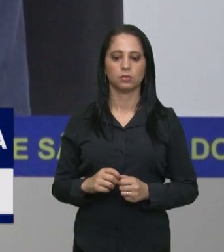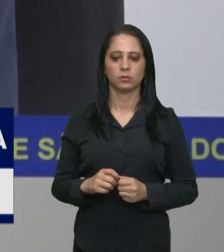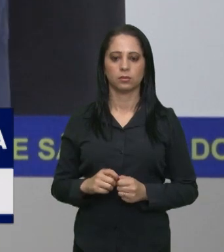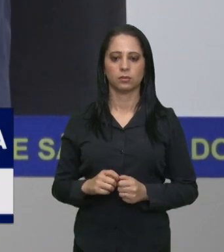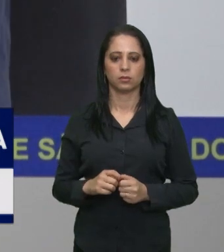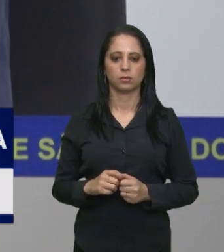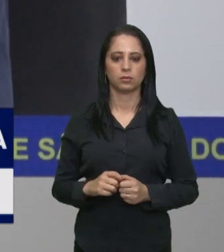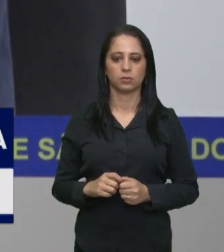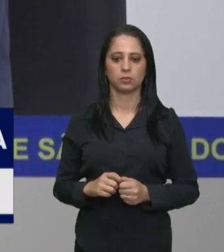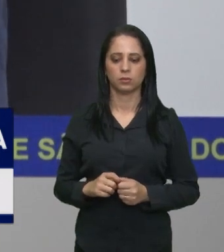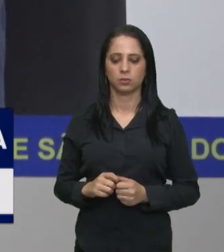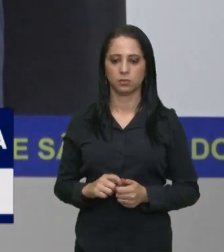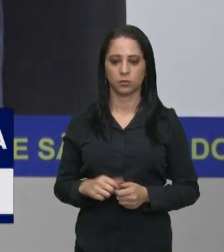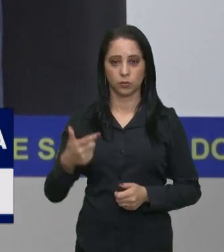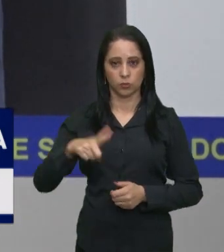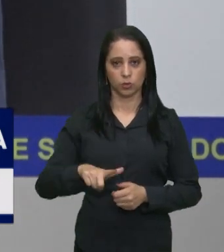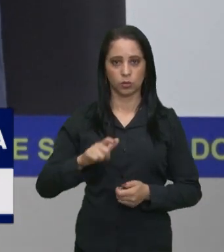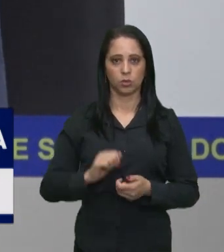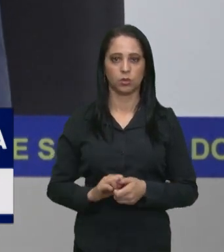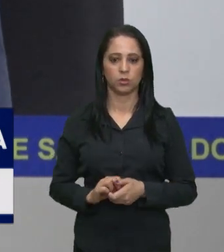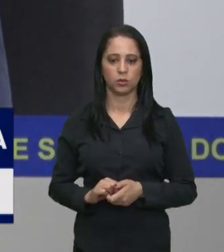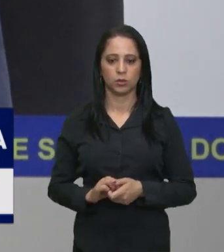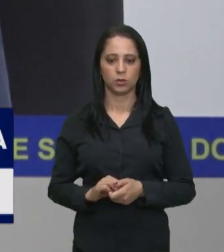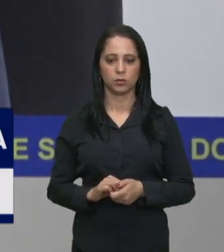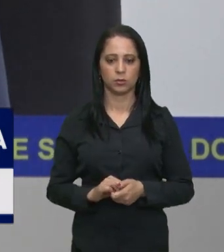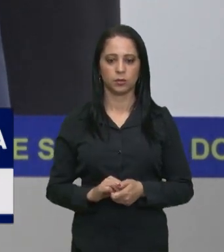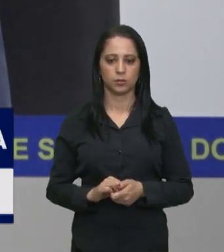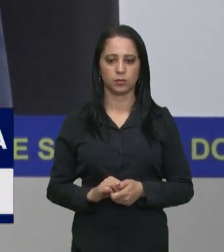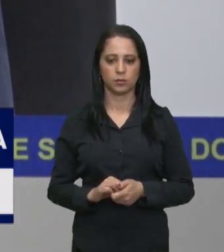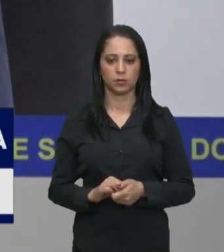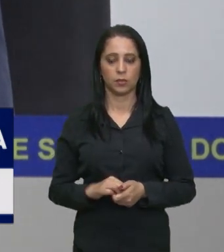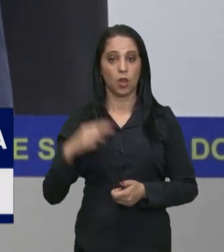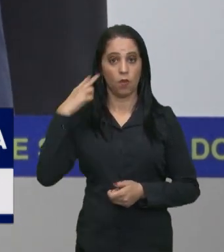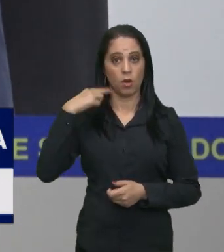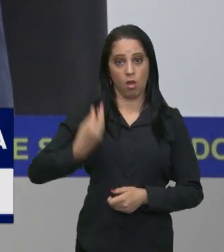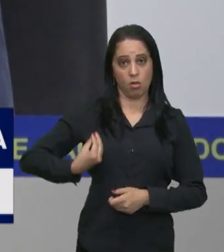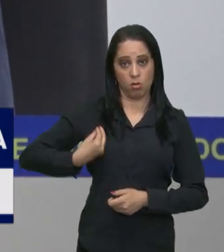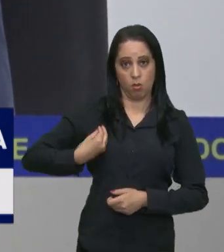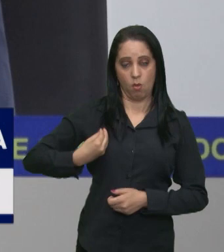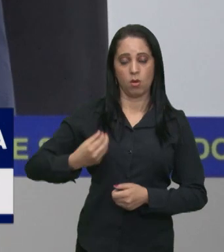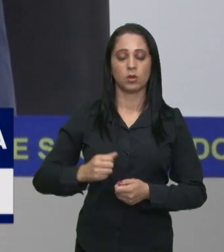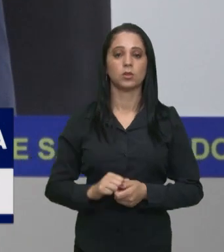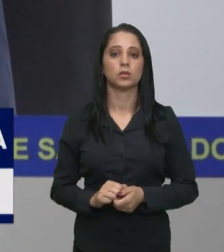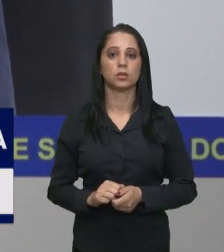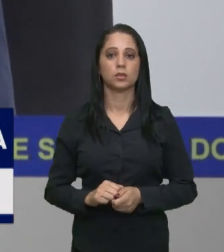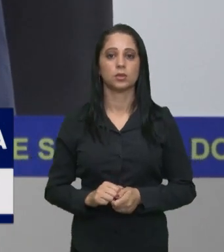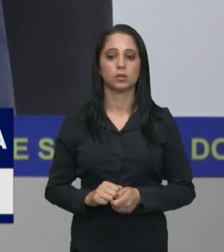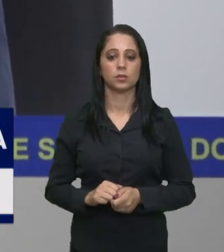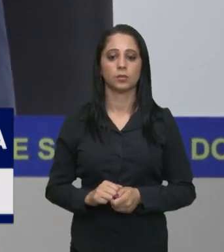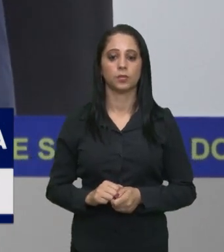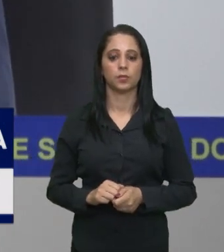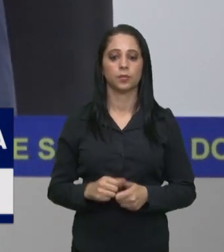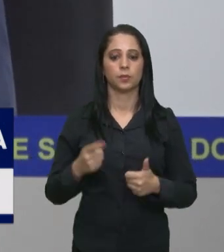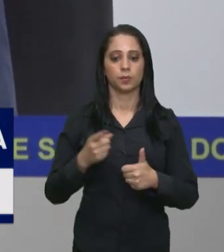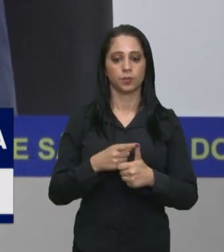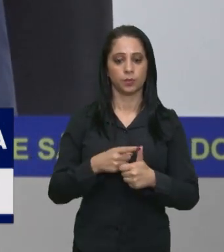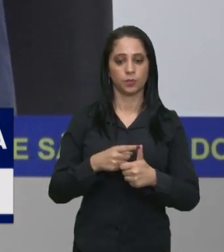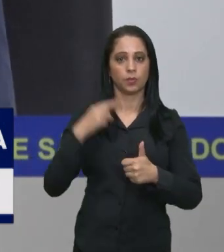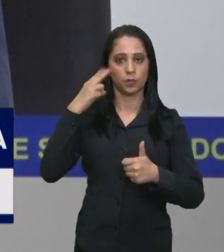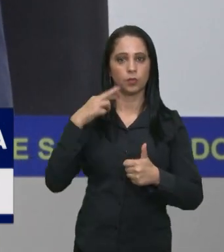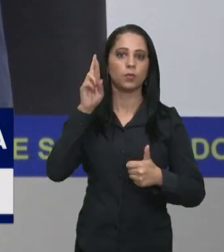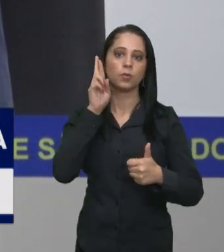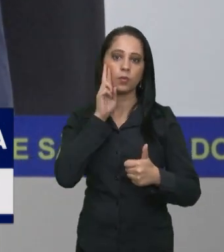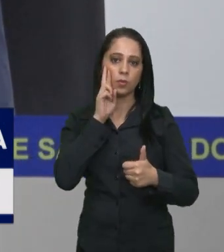Repetindo aqui, vou novamente, senhor presidente. Estão presentes os seguintes vereadores: vereador